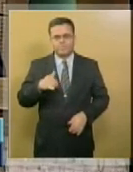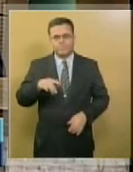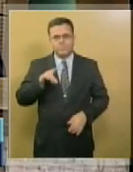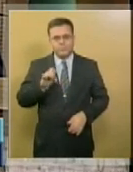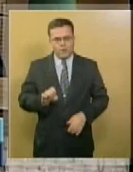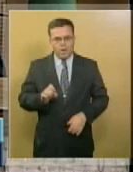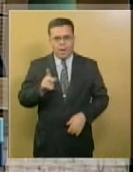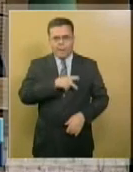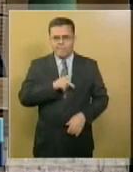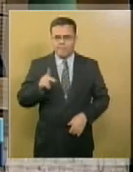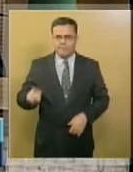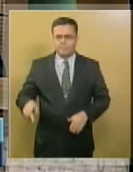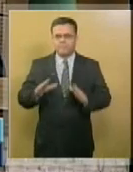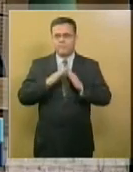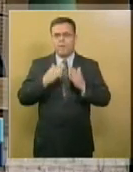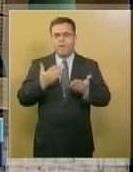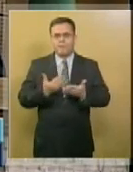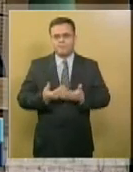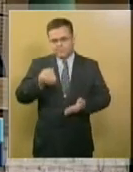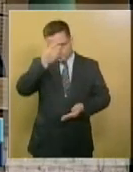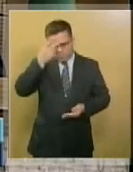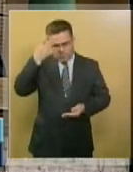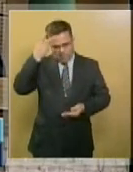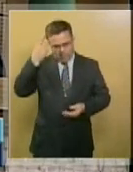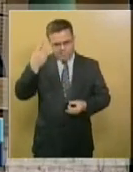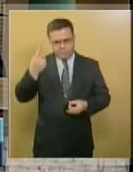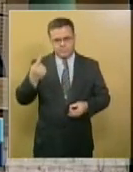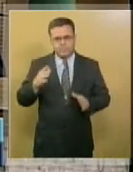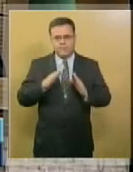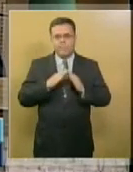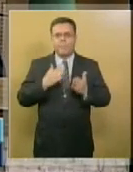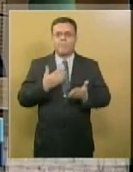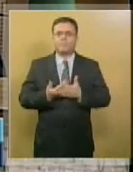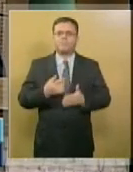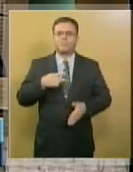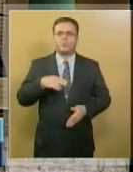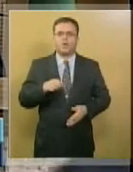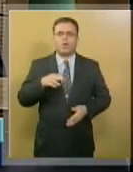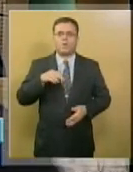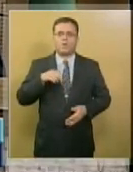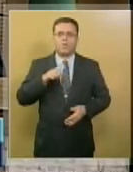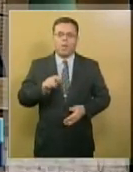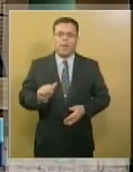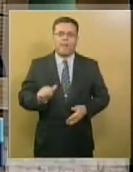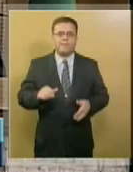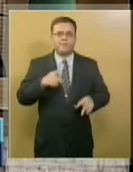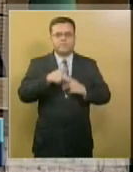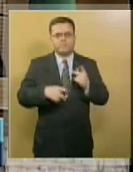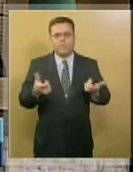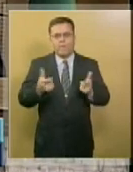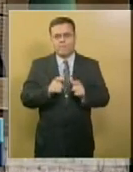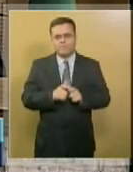Silva, professora da rede municipal Noruega, localizado no povoado